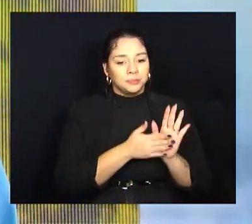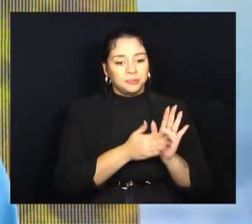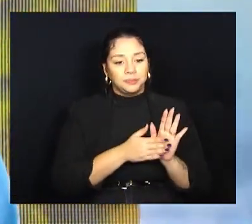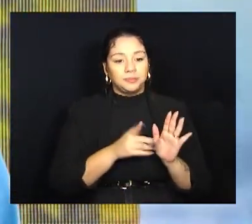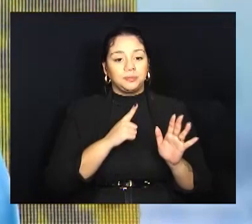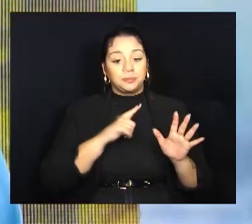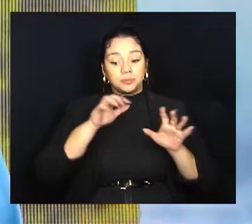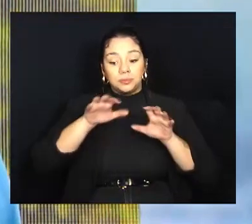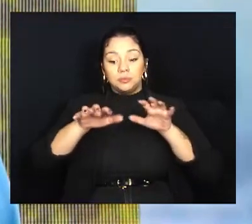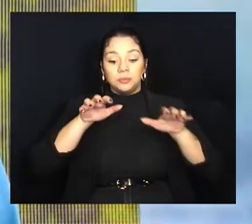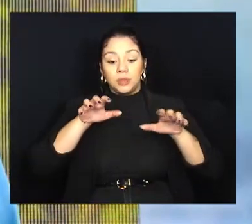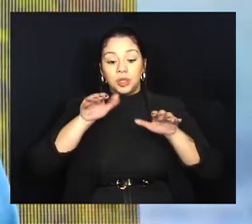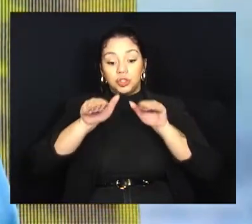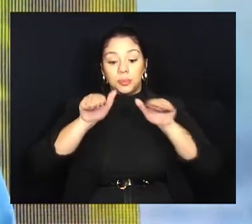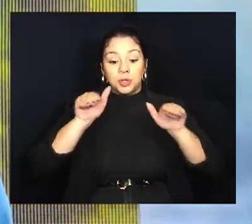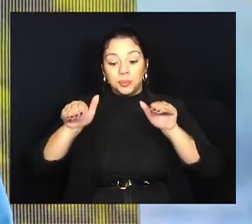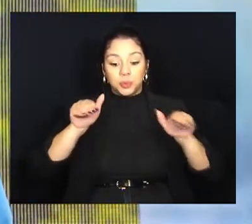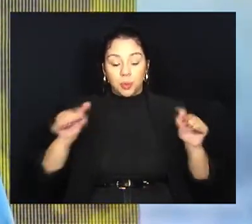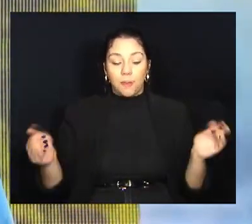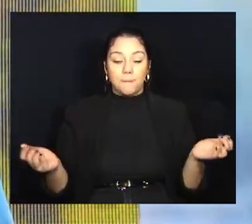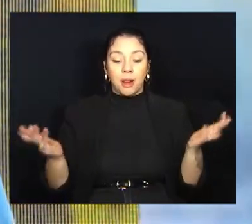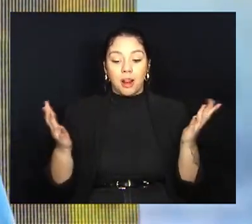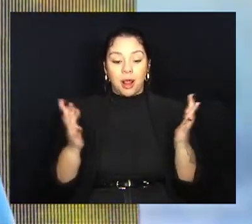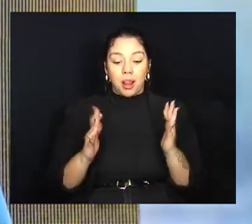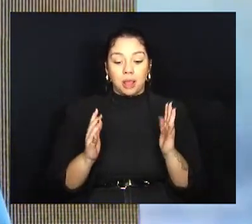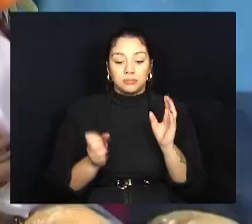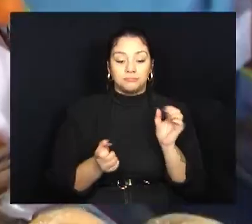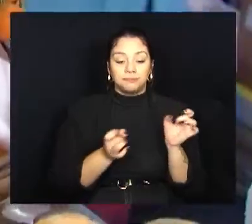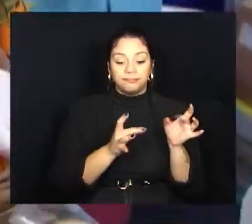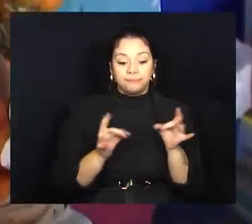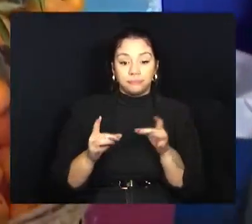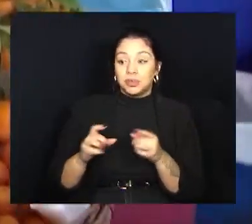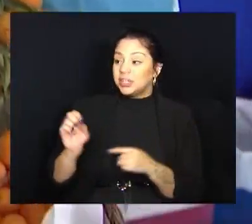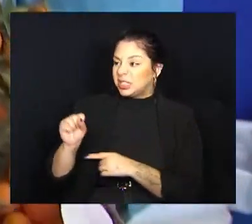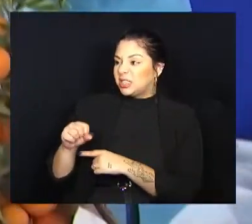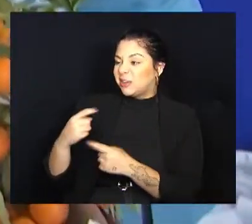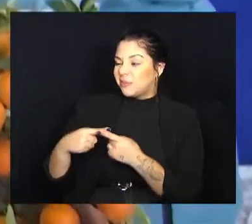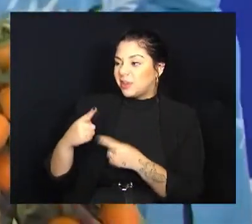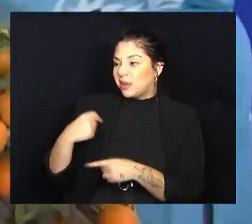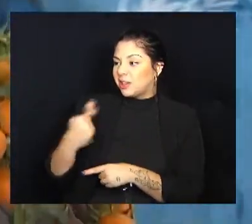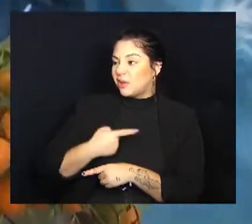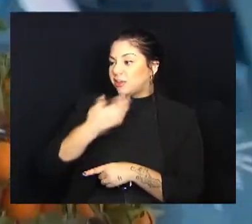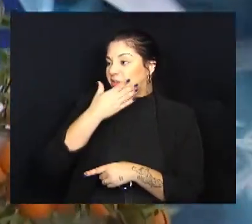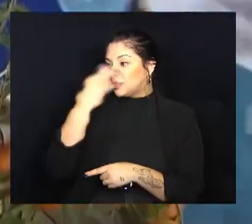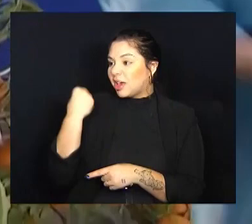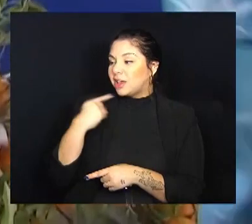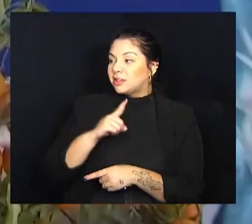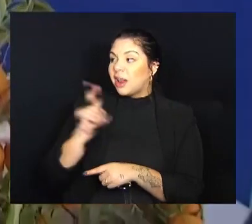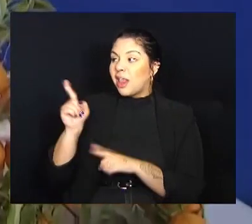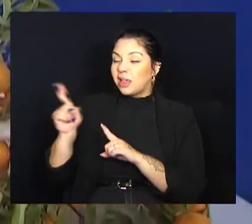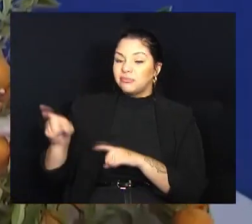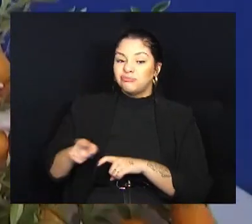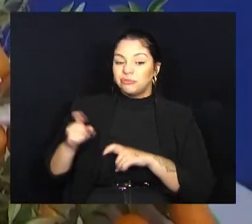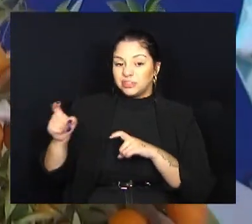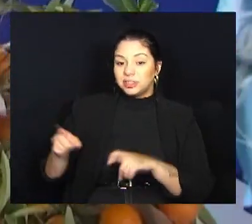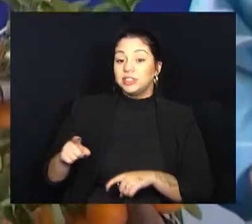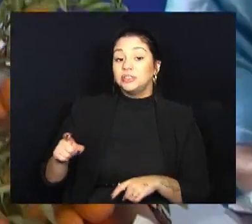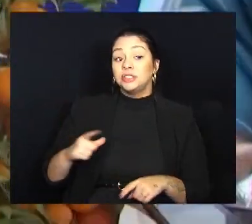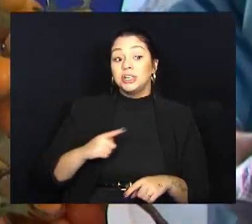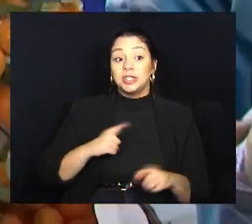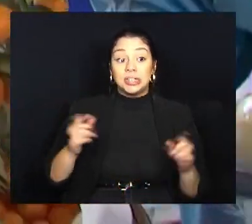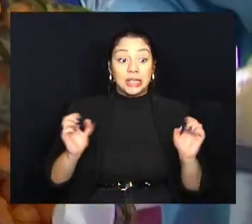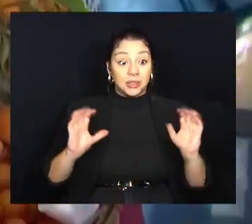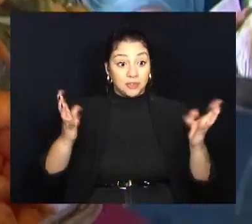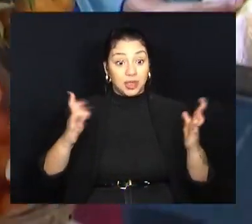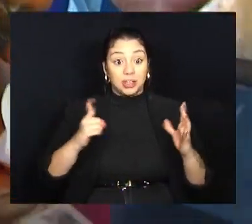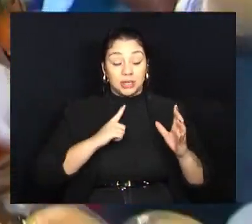produtores nesse momento? Com certeza, que a gente é meio esquecido lá no sítio, né? E esse evento aqui faz o povo de Campinas,